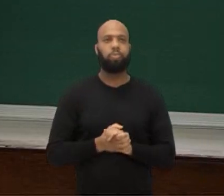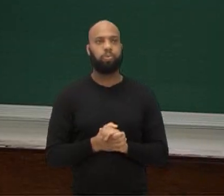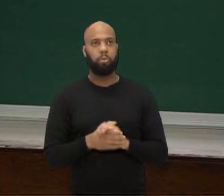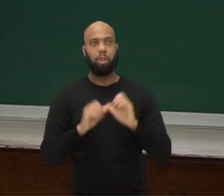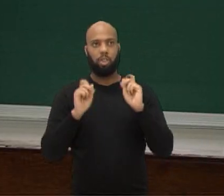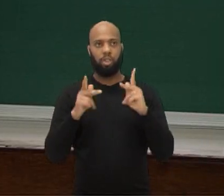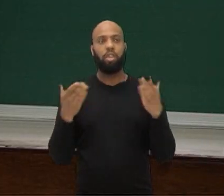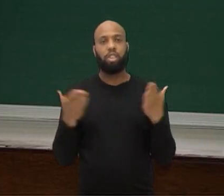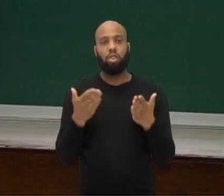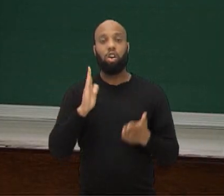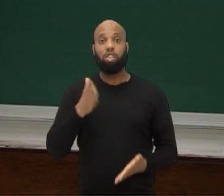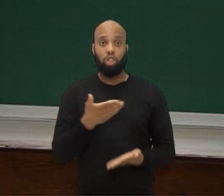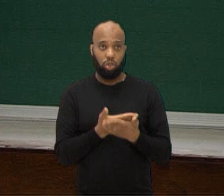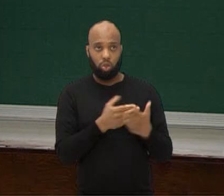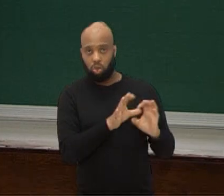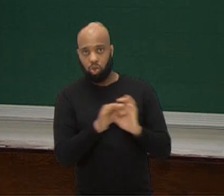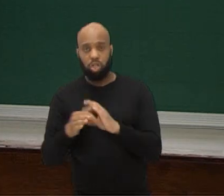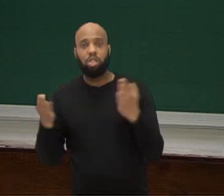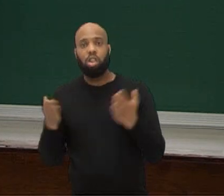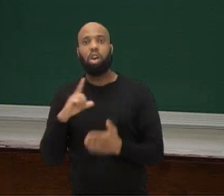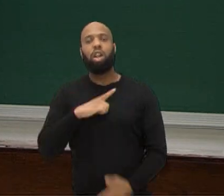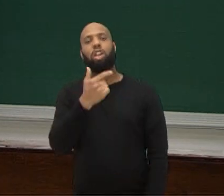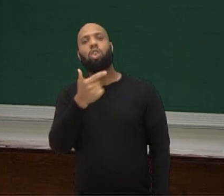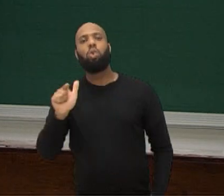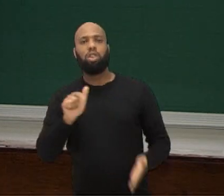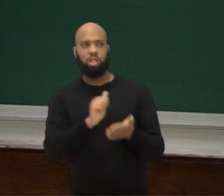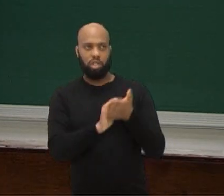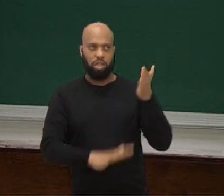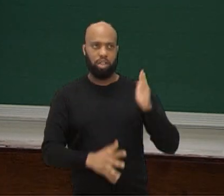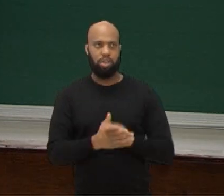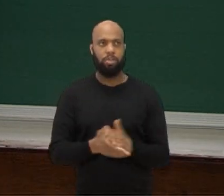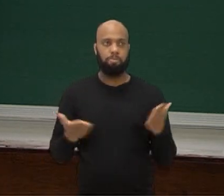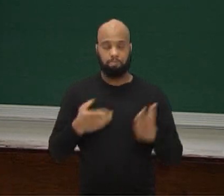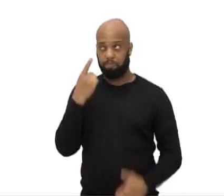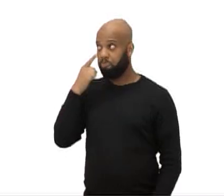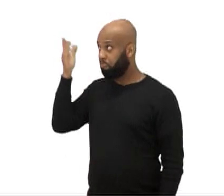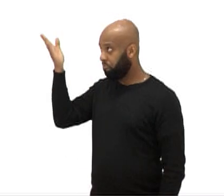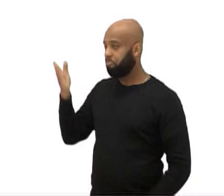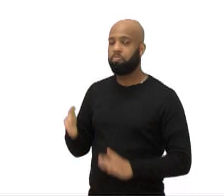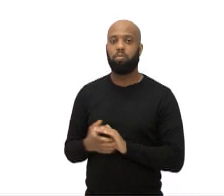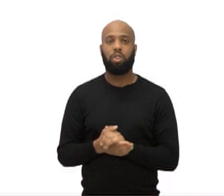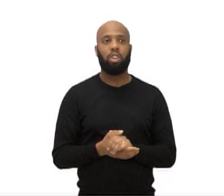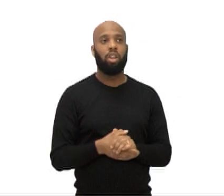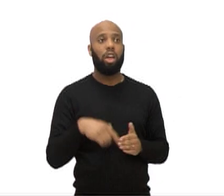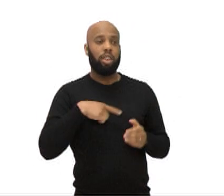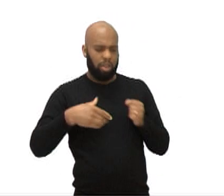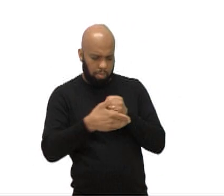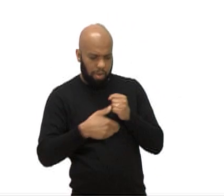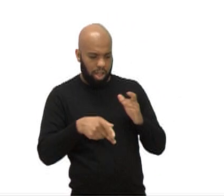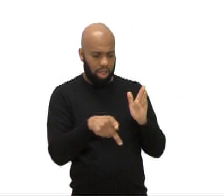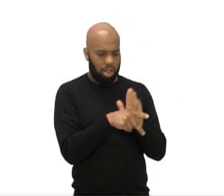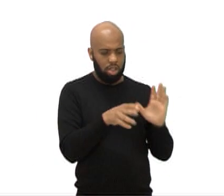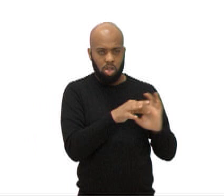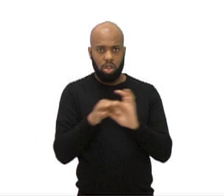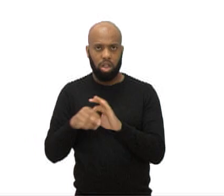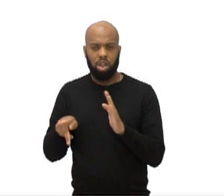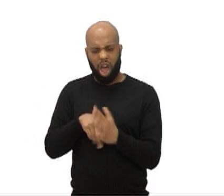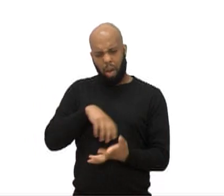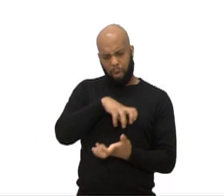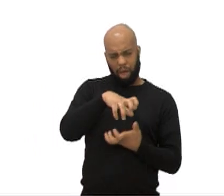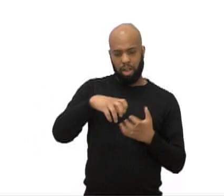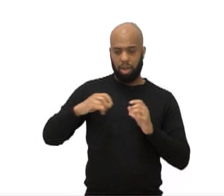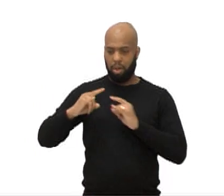Muito bem, falamos do contexto e agora nós vamos ter uma atividade. Vamos lá? Com base no contexto da rebelião da